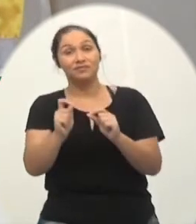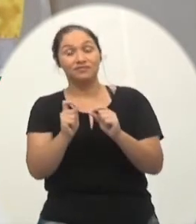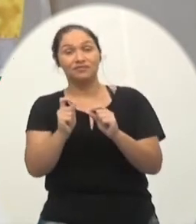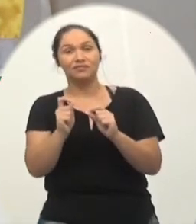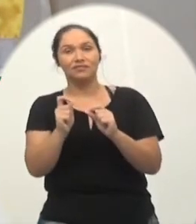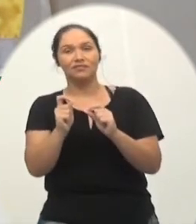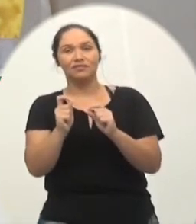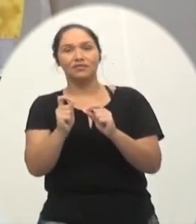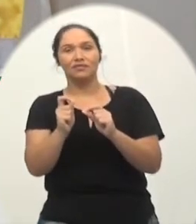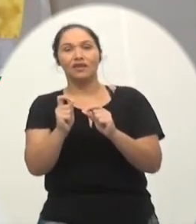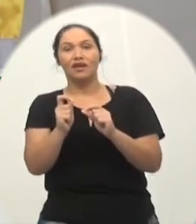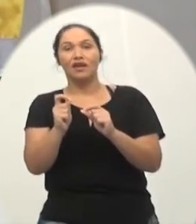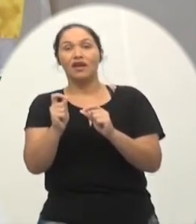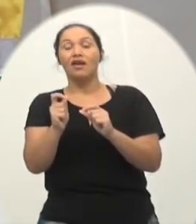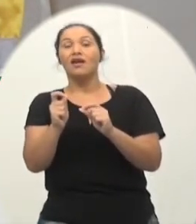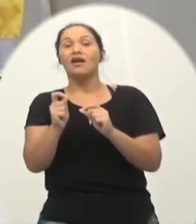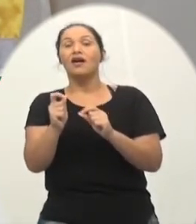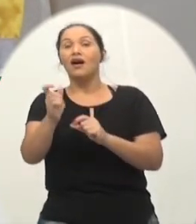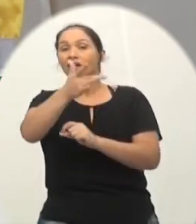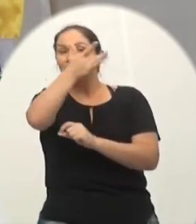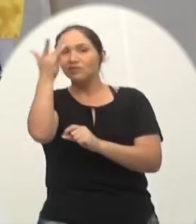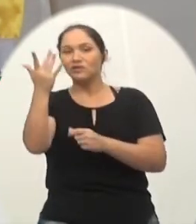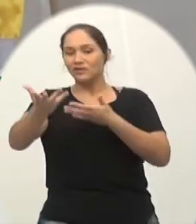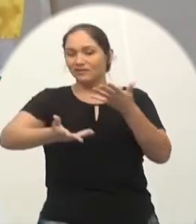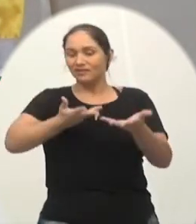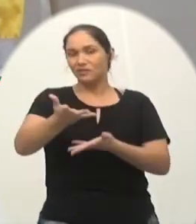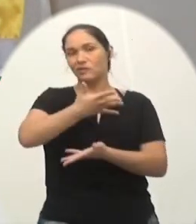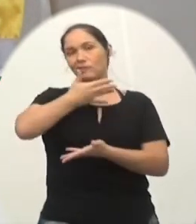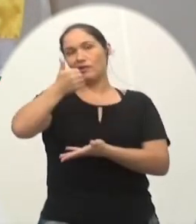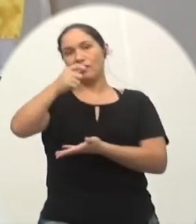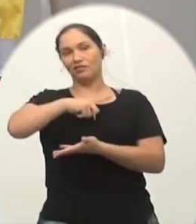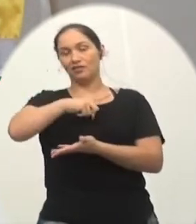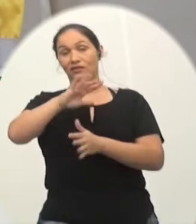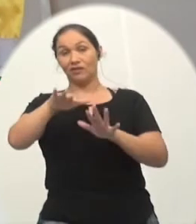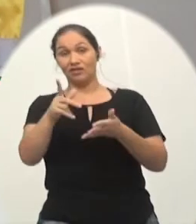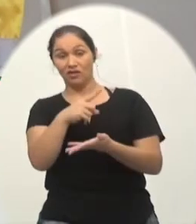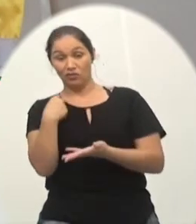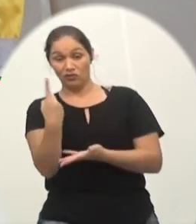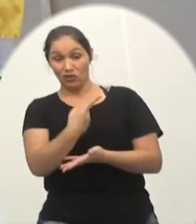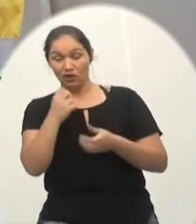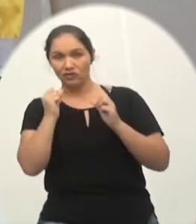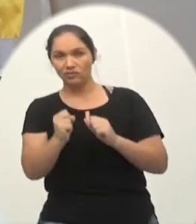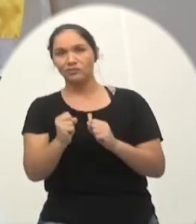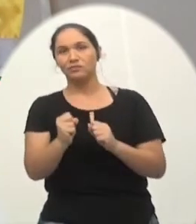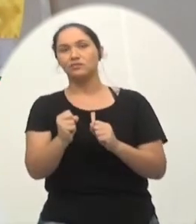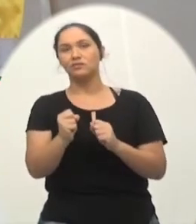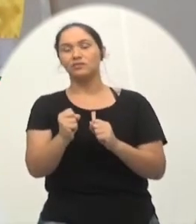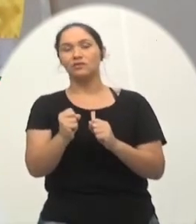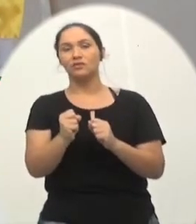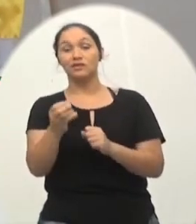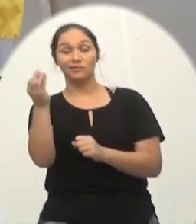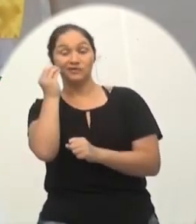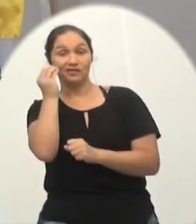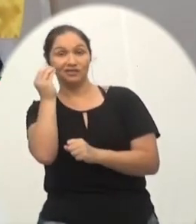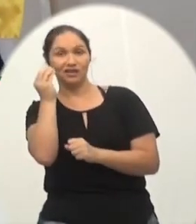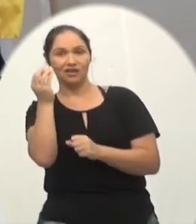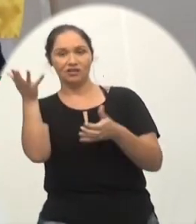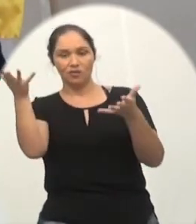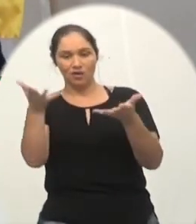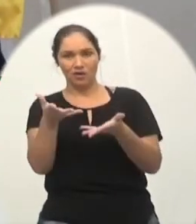desse recurso a gente consiga fazer esse gesto novamente da Câmara de Vereadores para resolver os problemas daquelas pessoas que mais